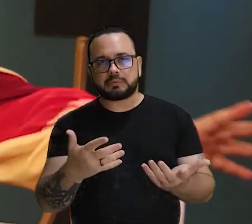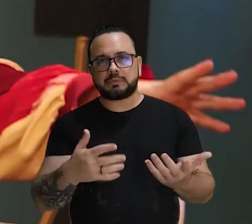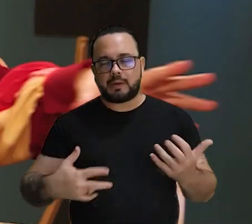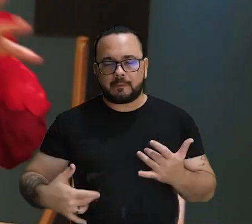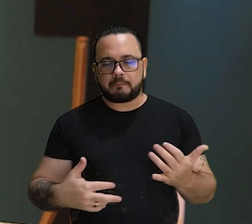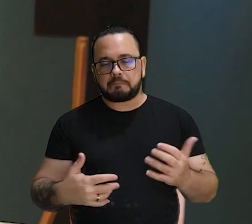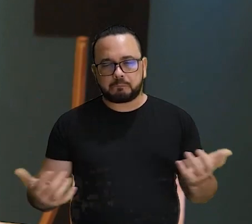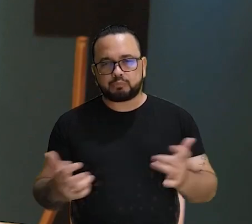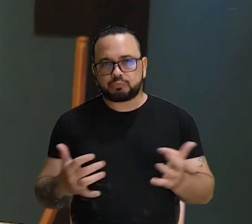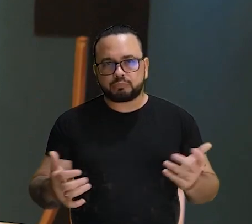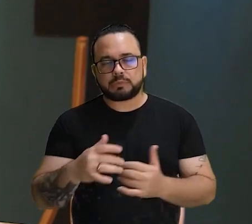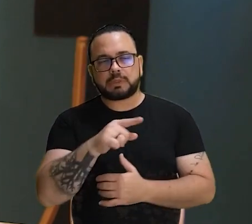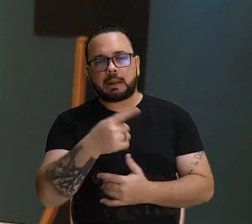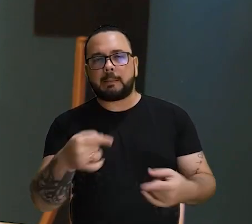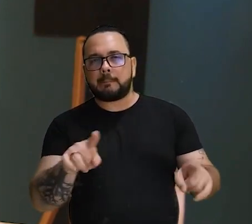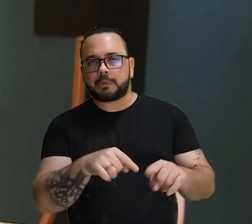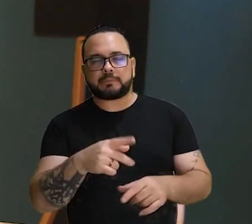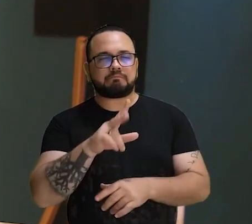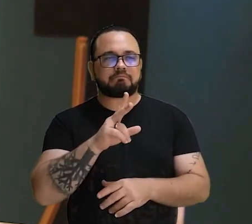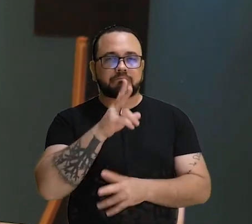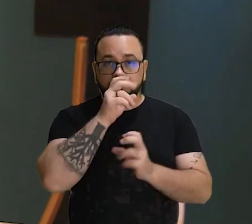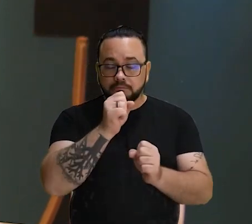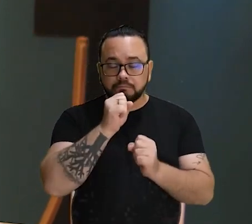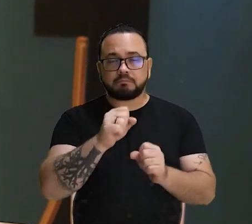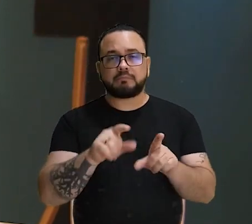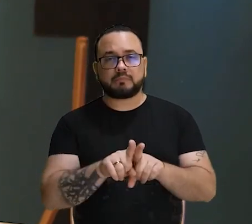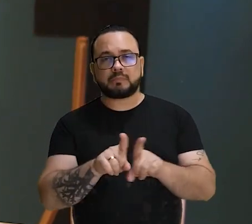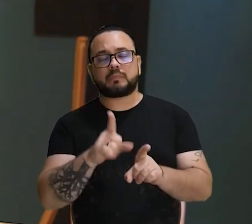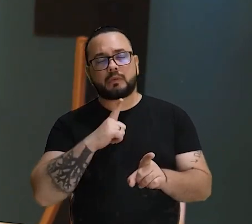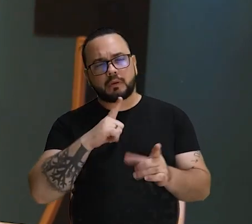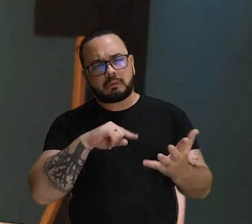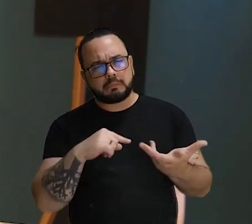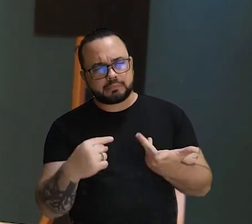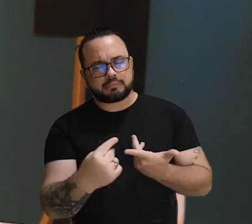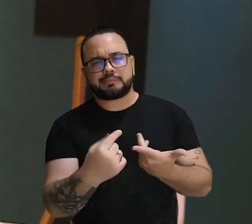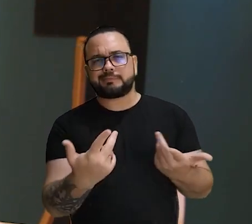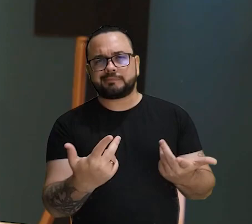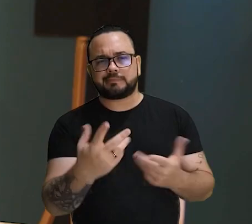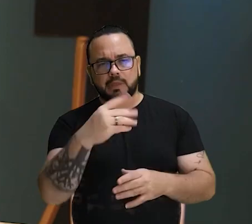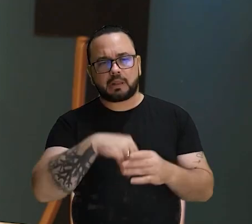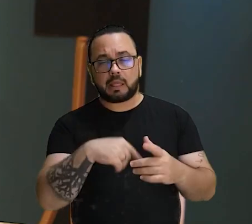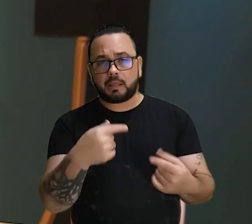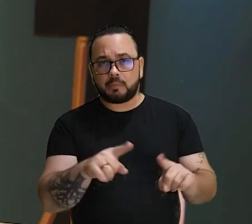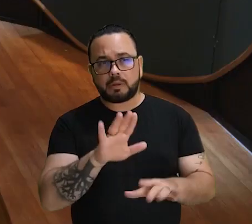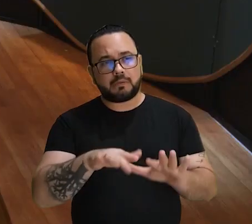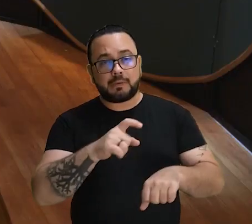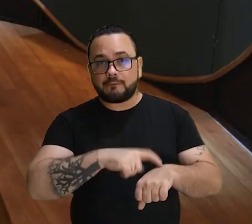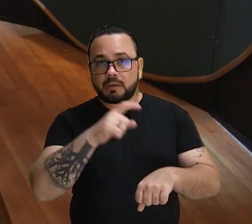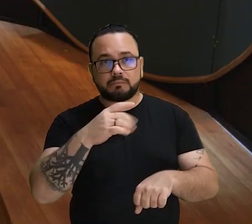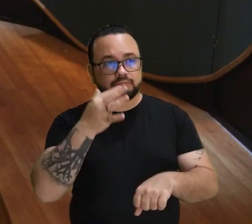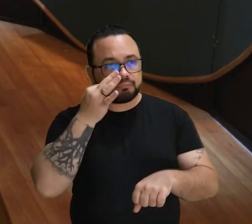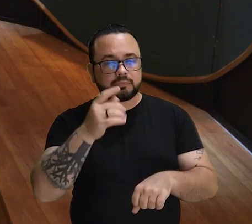Egito, tuk-tuk, que é aquela música que é muito densa, assim, com muito elemento. Tem música que é improvisação